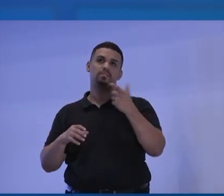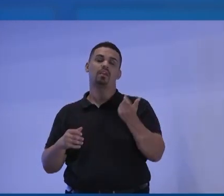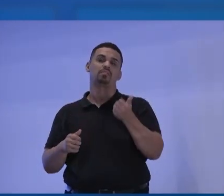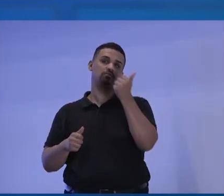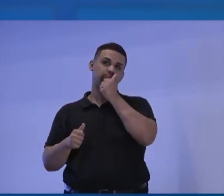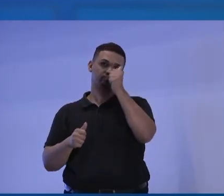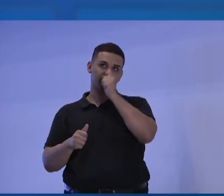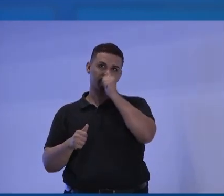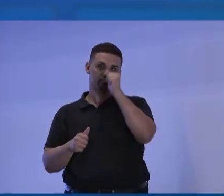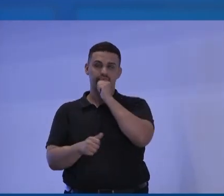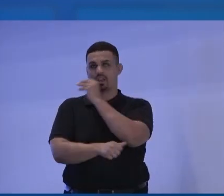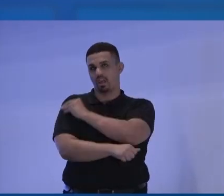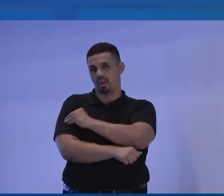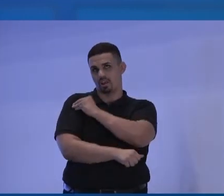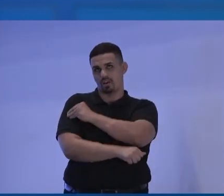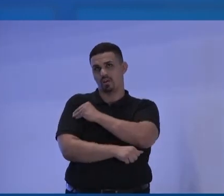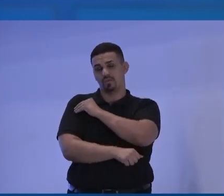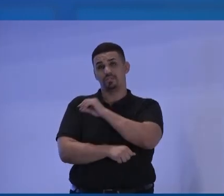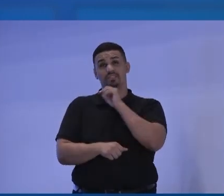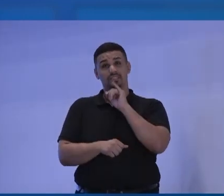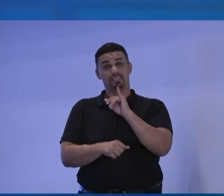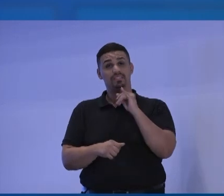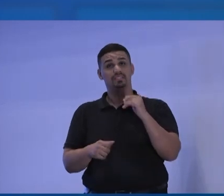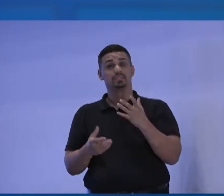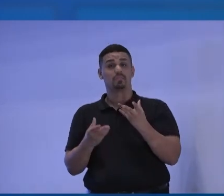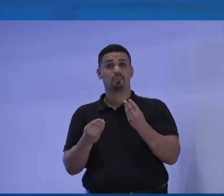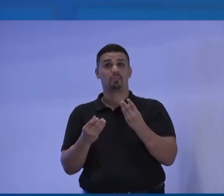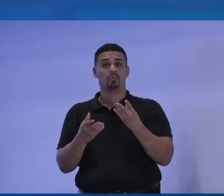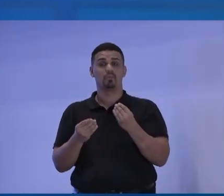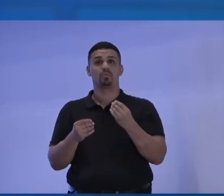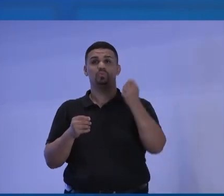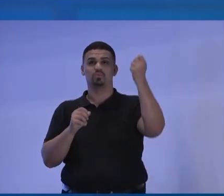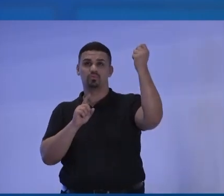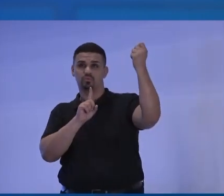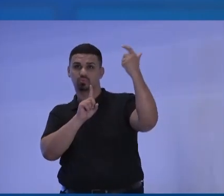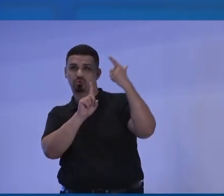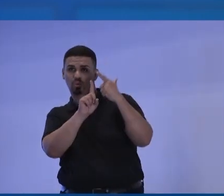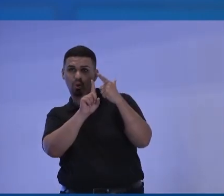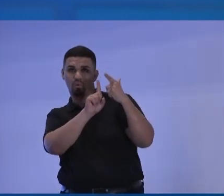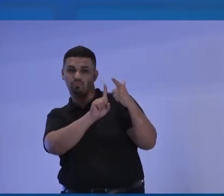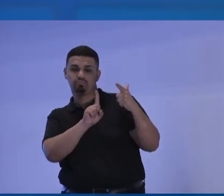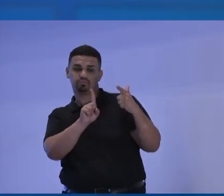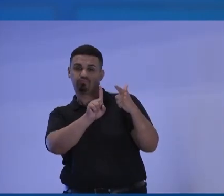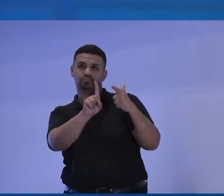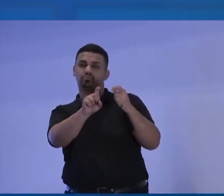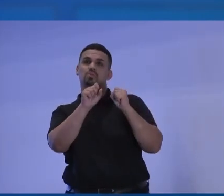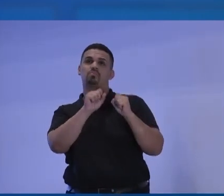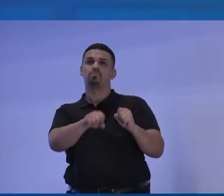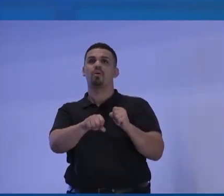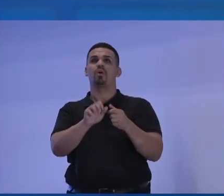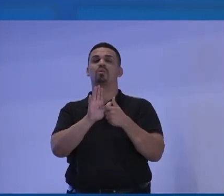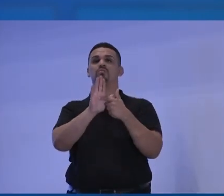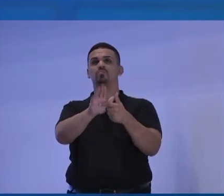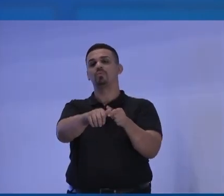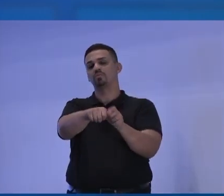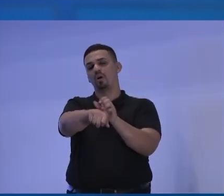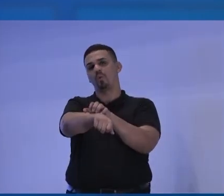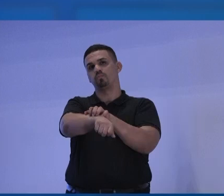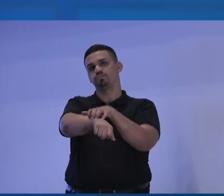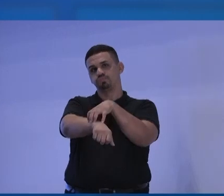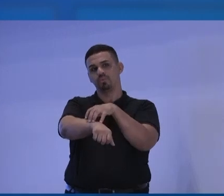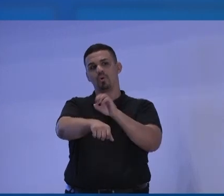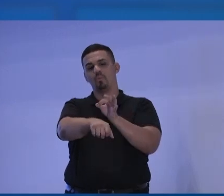alcoólica, quando se expõem muito ao sol, podem apresentar manchas, placas e até bolhas nas